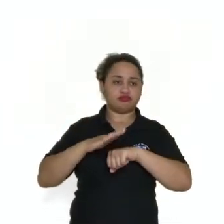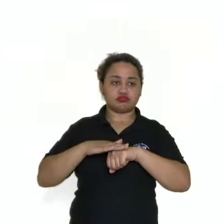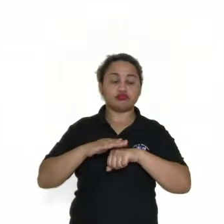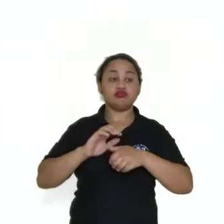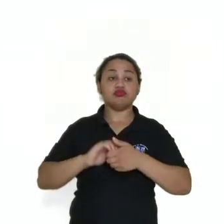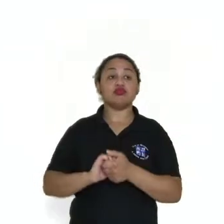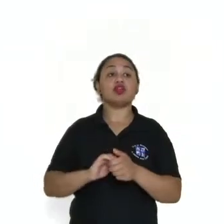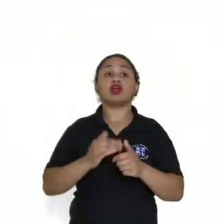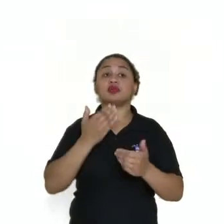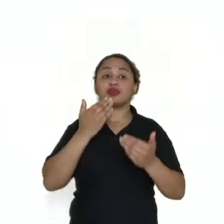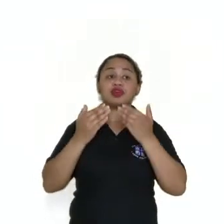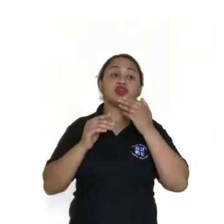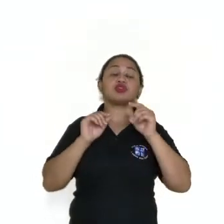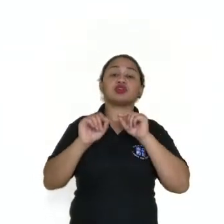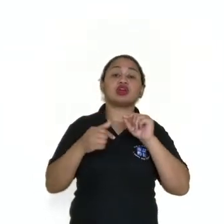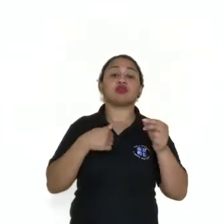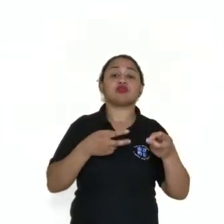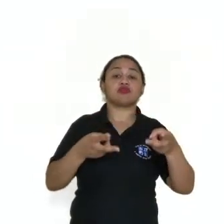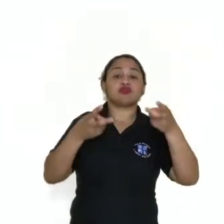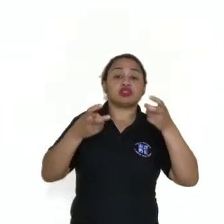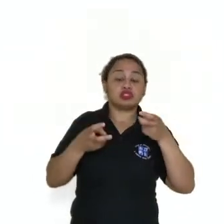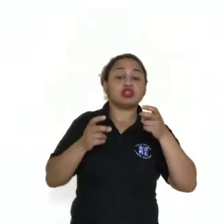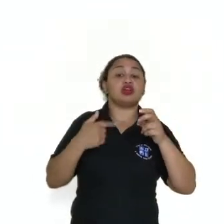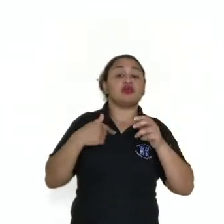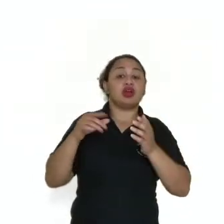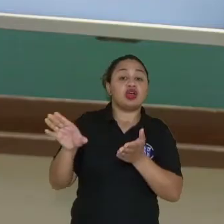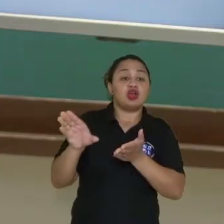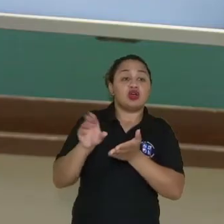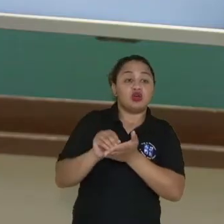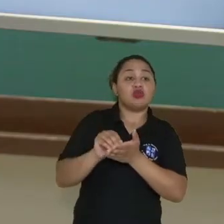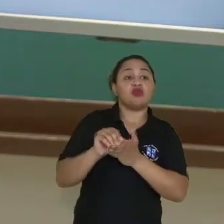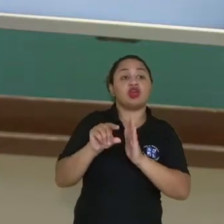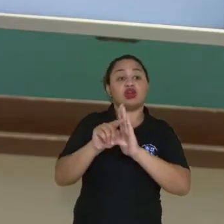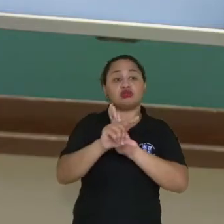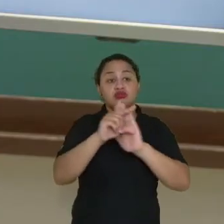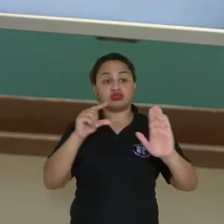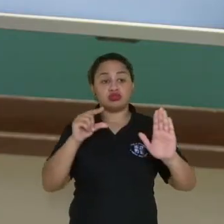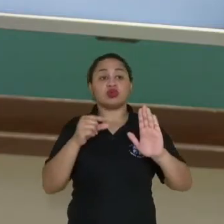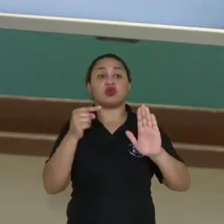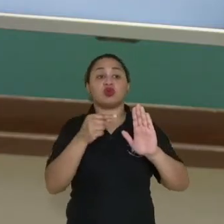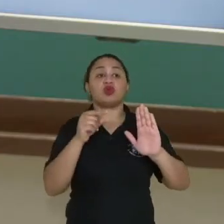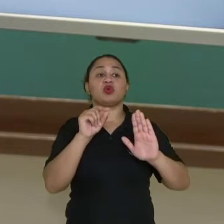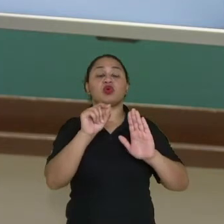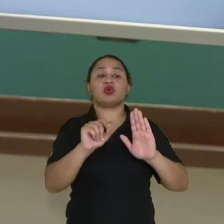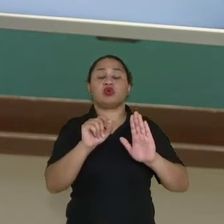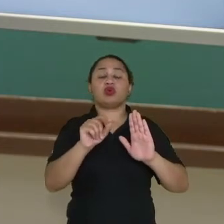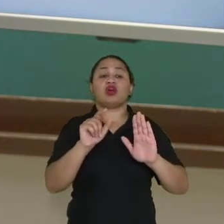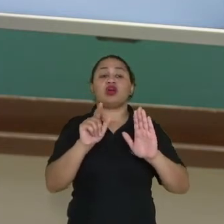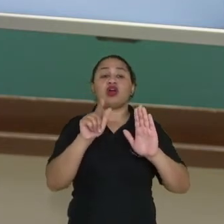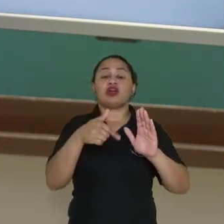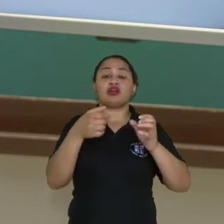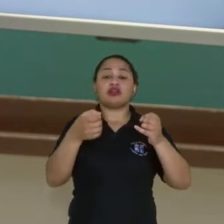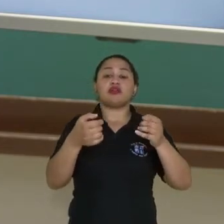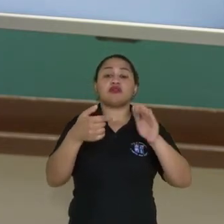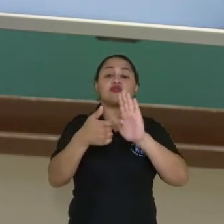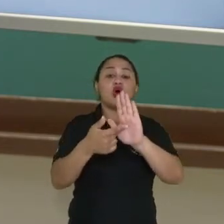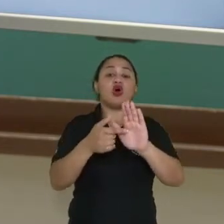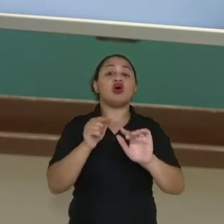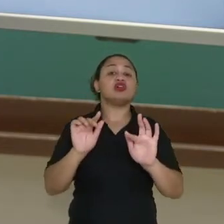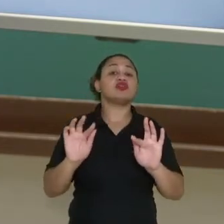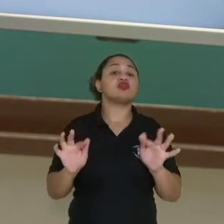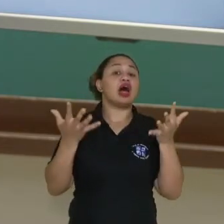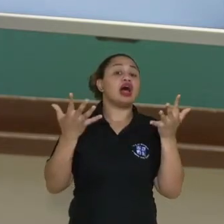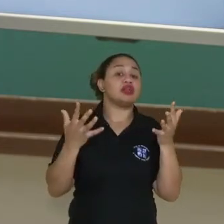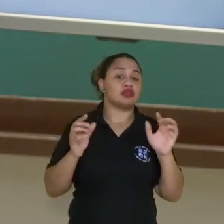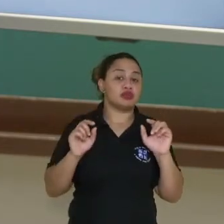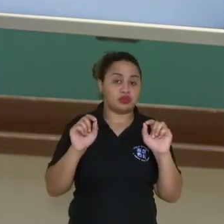enunciado solicita que vocês identifiquem e copiem do trecho acima a parte que apresenta um